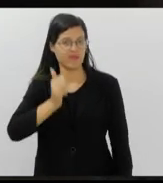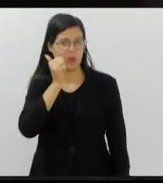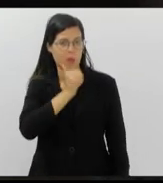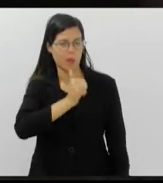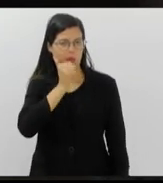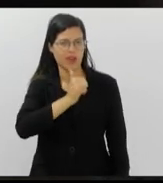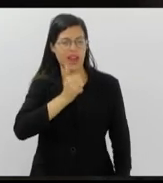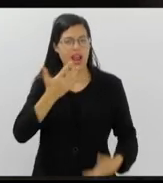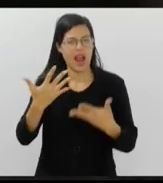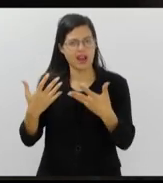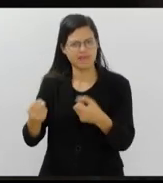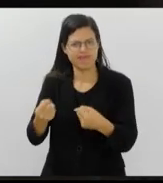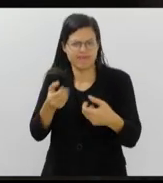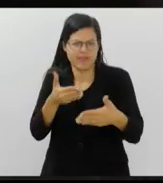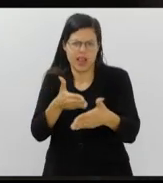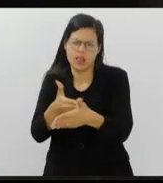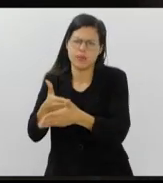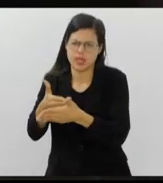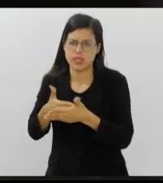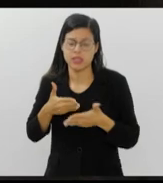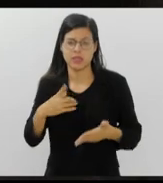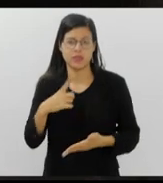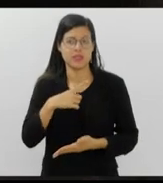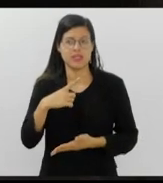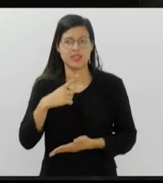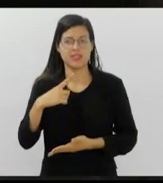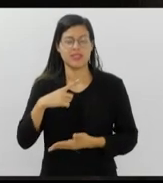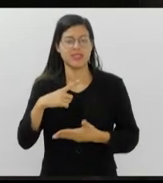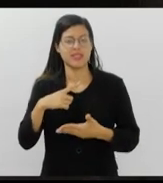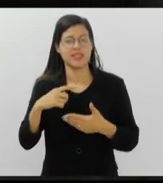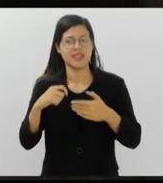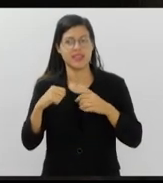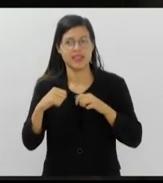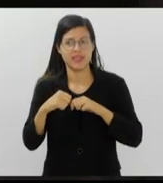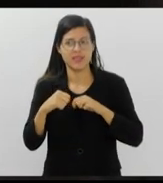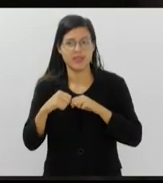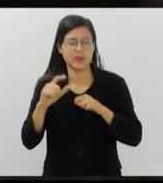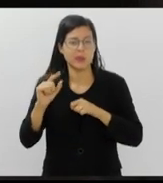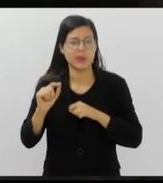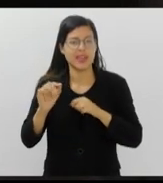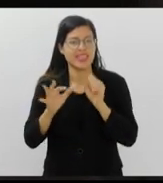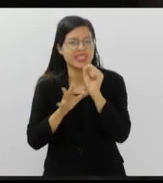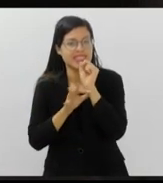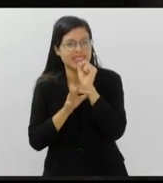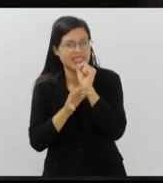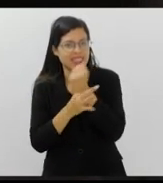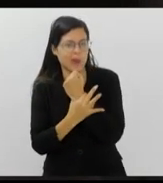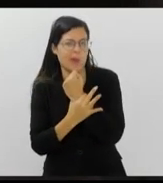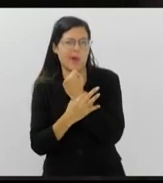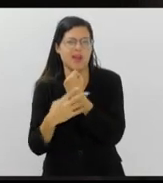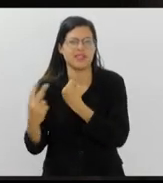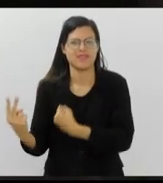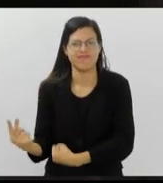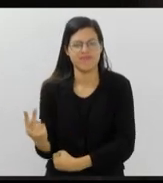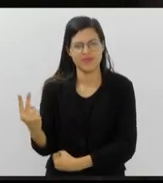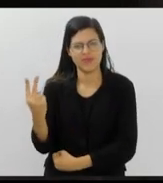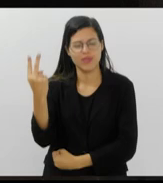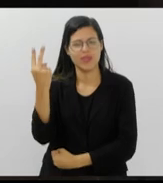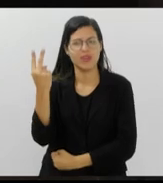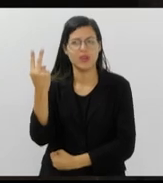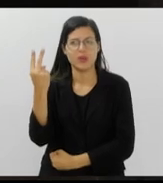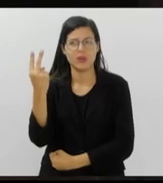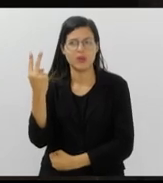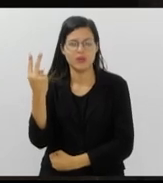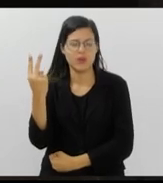aceitar suas limitações e me fazer pedra de segurança dos valores que vão